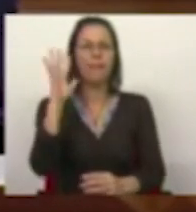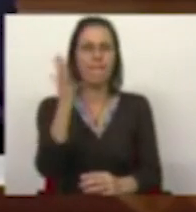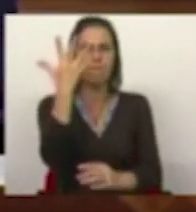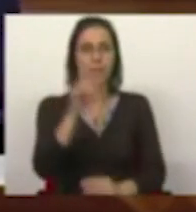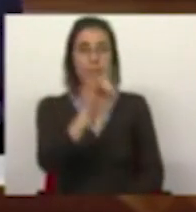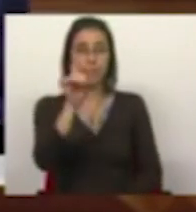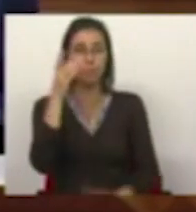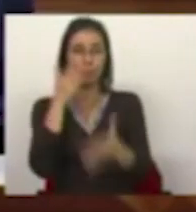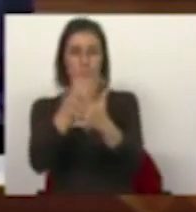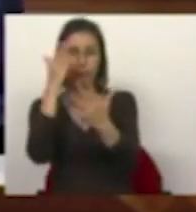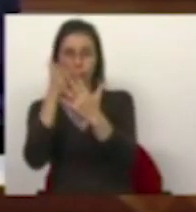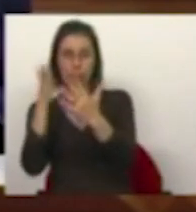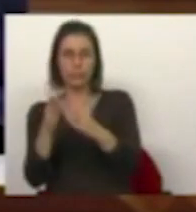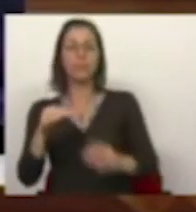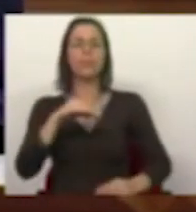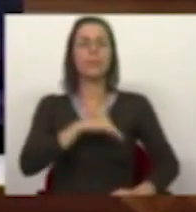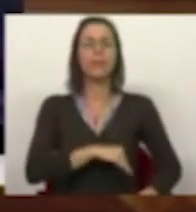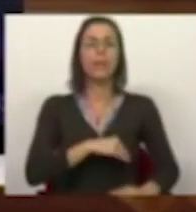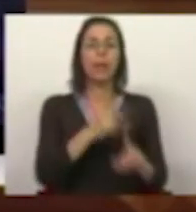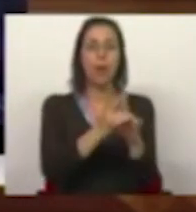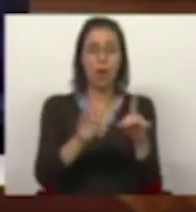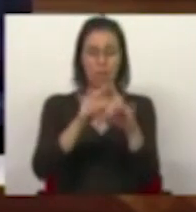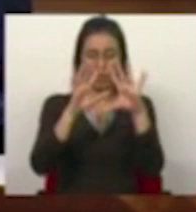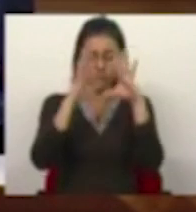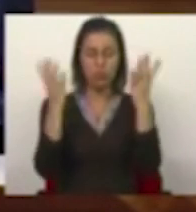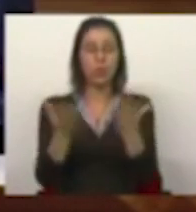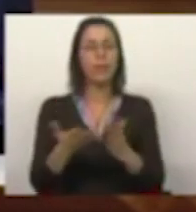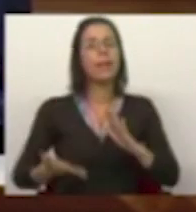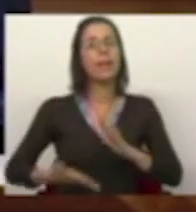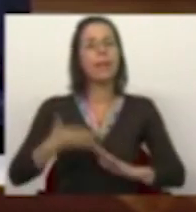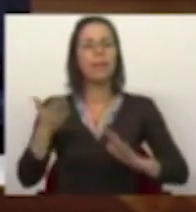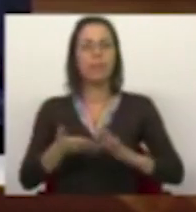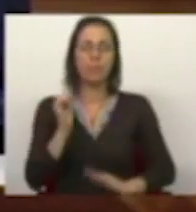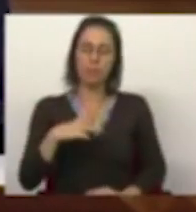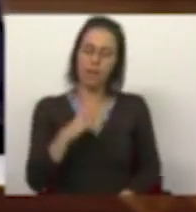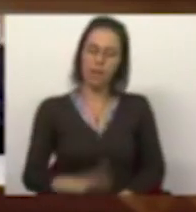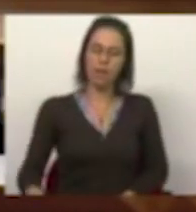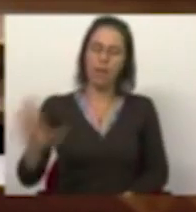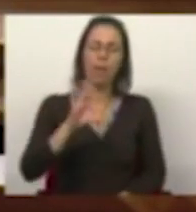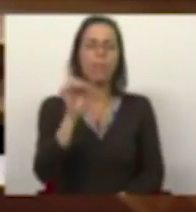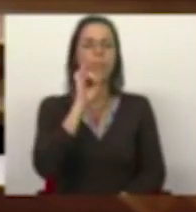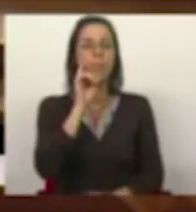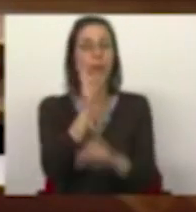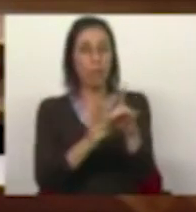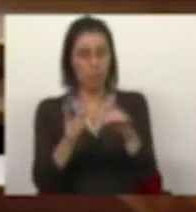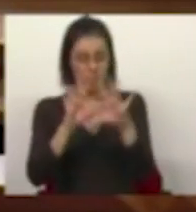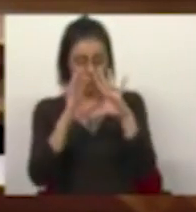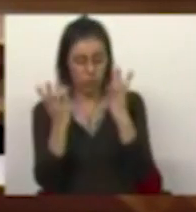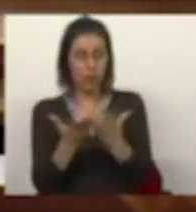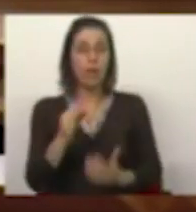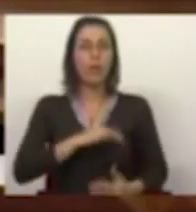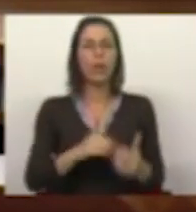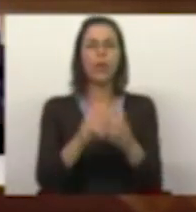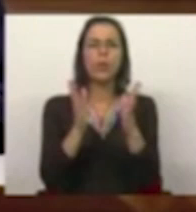concretas, começando pelo aumento geral dos salários, que é uma emergência nacional. Para garantir o aumento geral dos salários